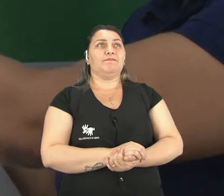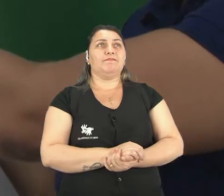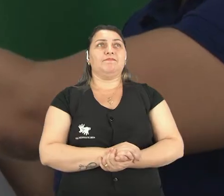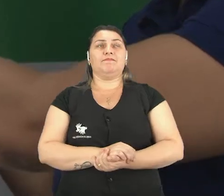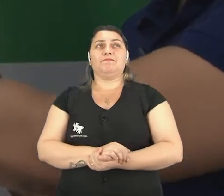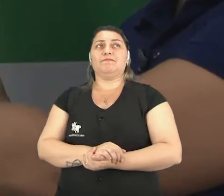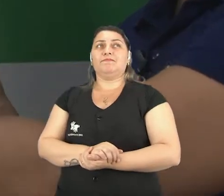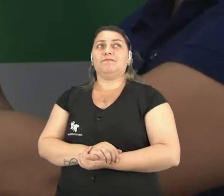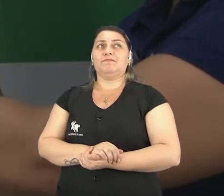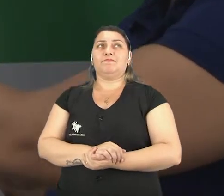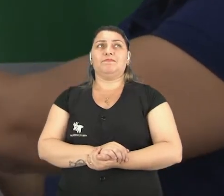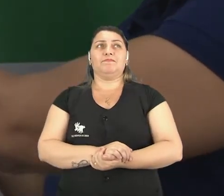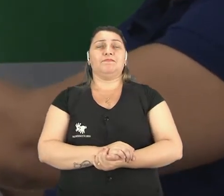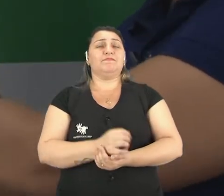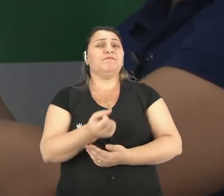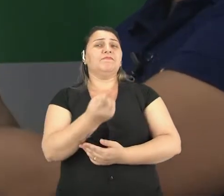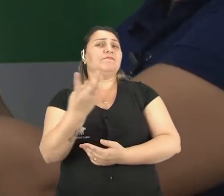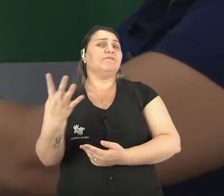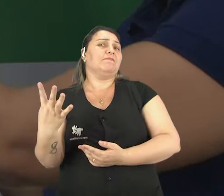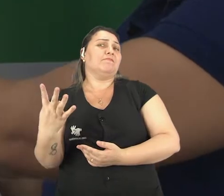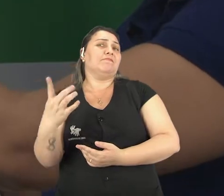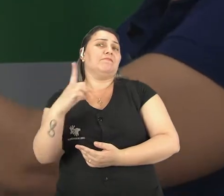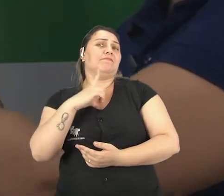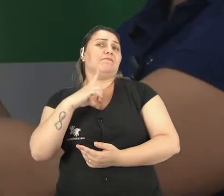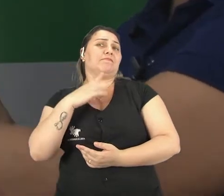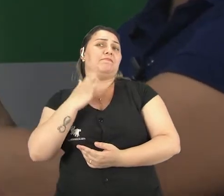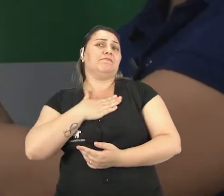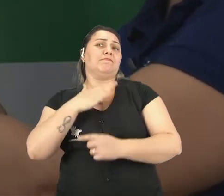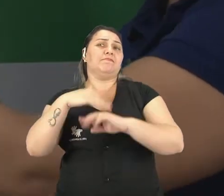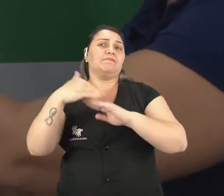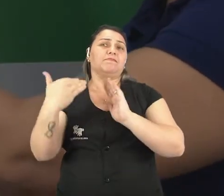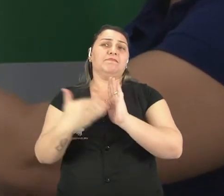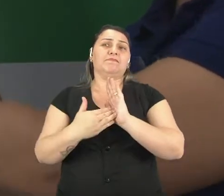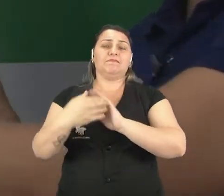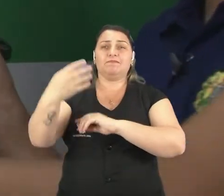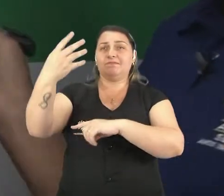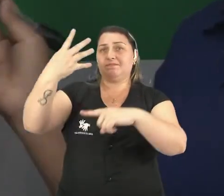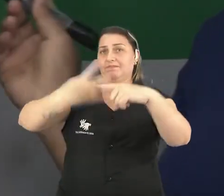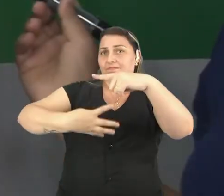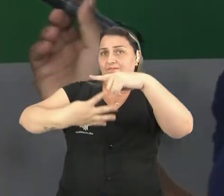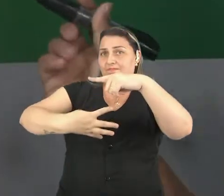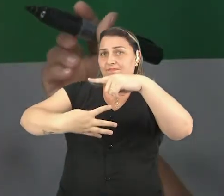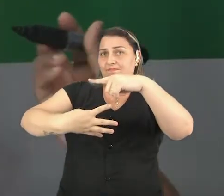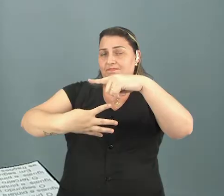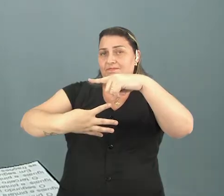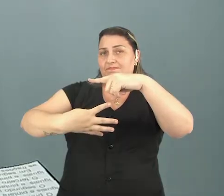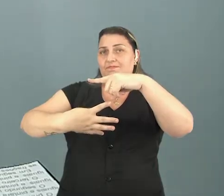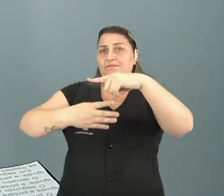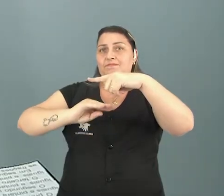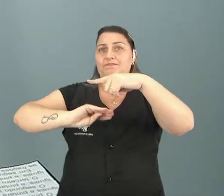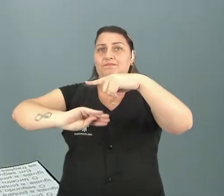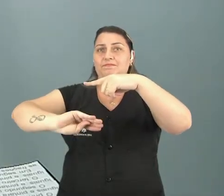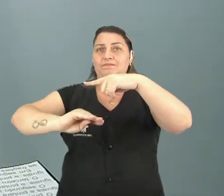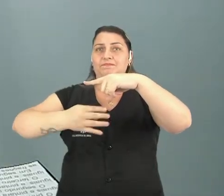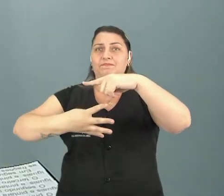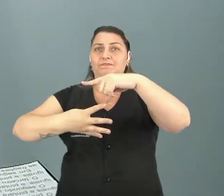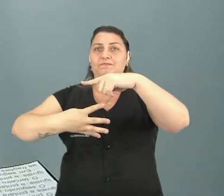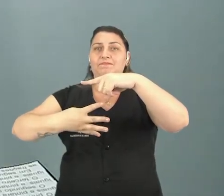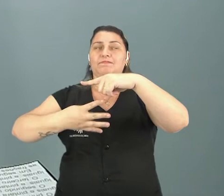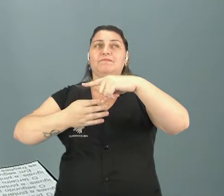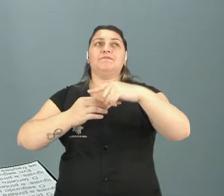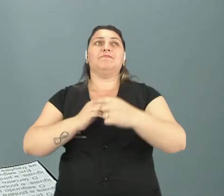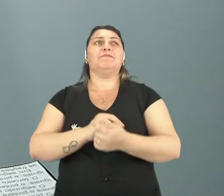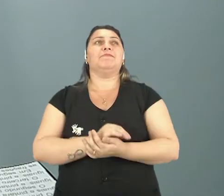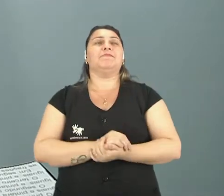daqui. Quantas partes tem o meu todo? 4. Vamos colocar o 4